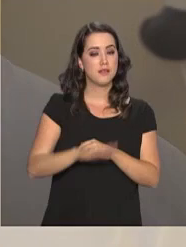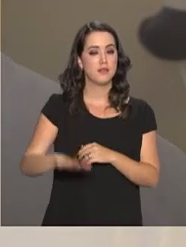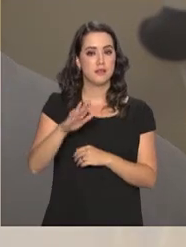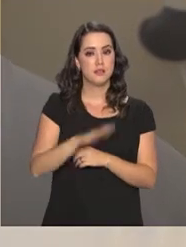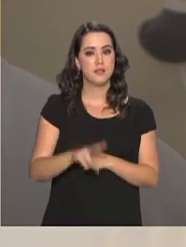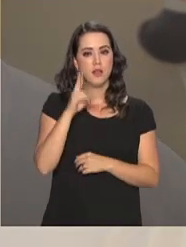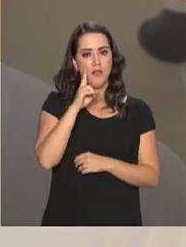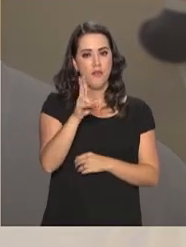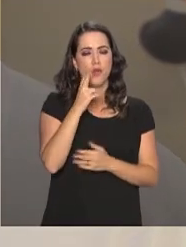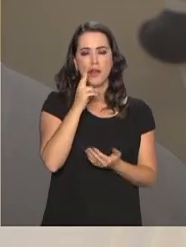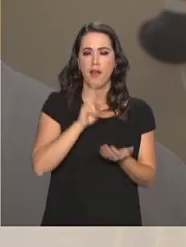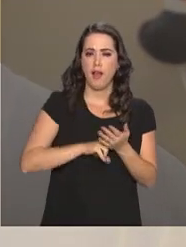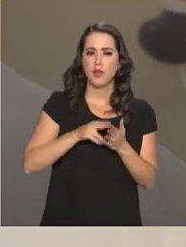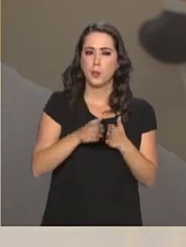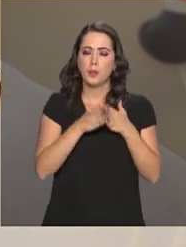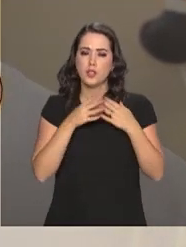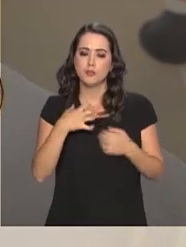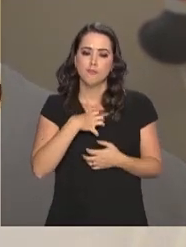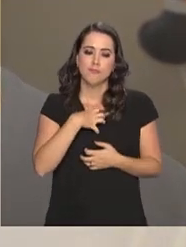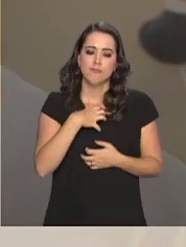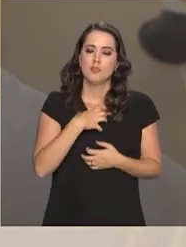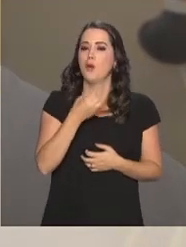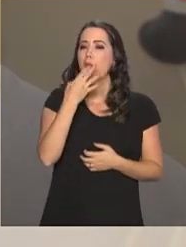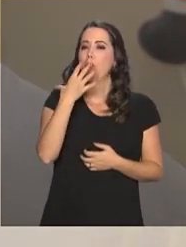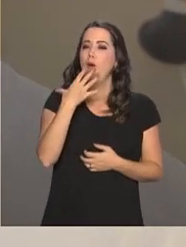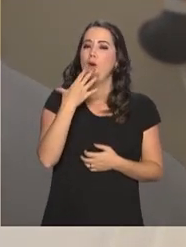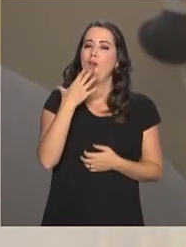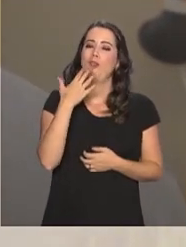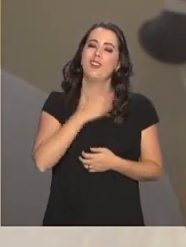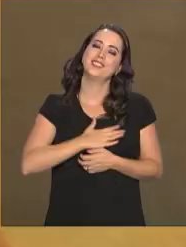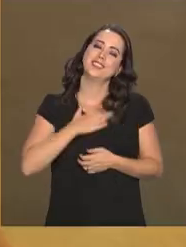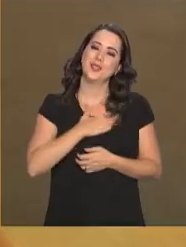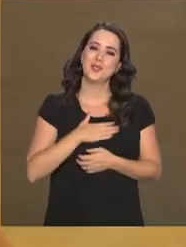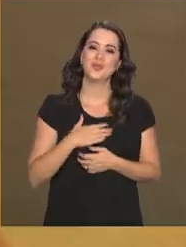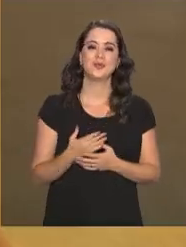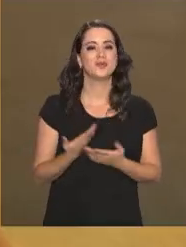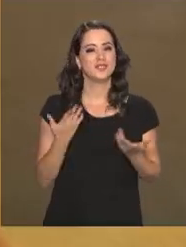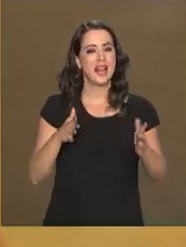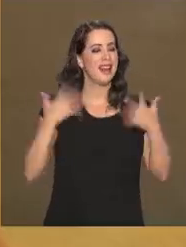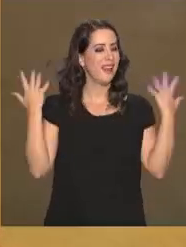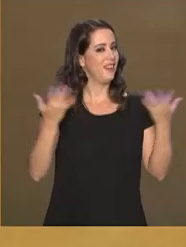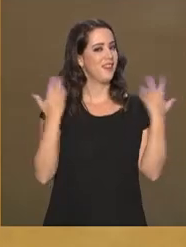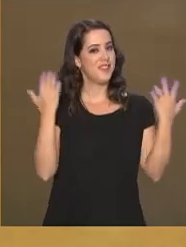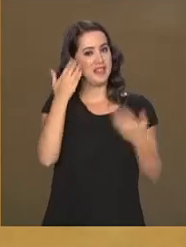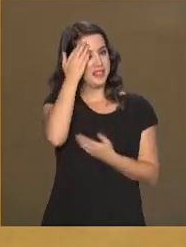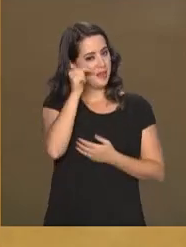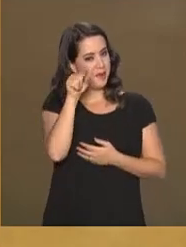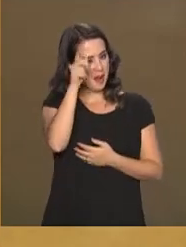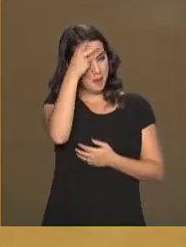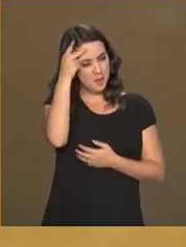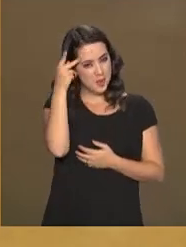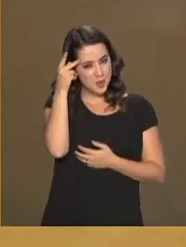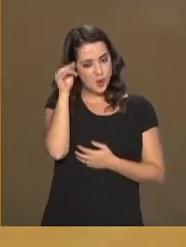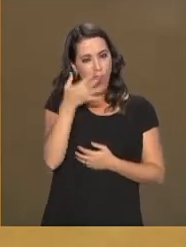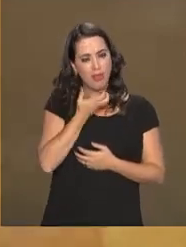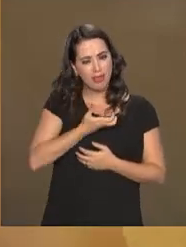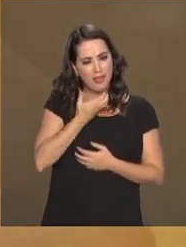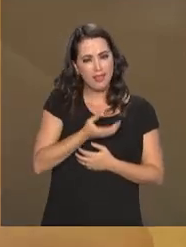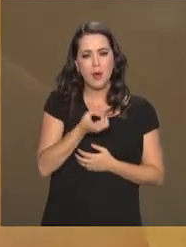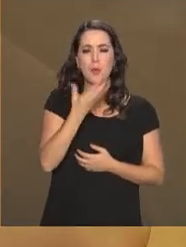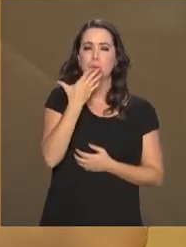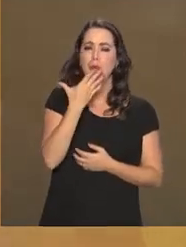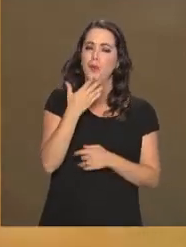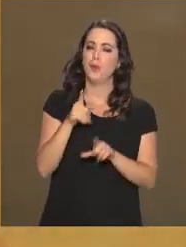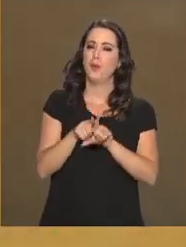ver carta, ver o pedido. Então é uma sensação muito boa, uma coisa muito gostosa mesmo que a gente faz. Só alegria de saber que alguém vai ter um final de ano com um pouco